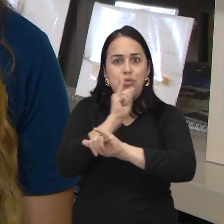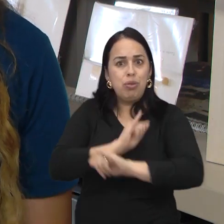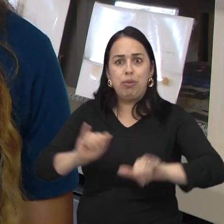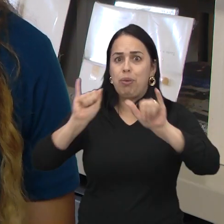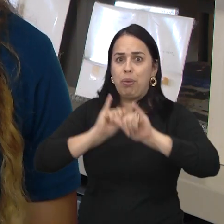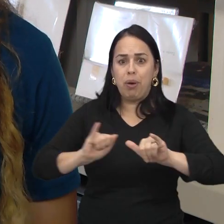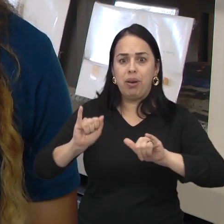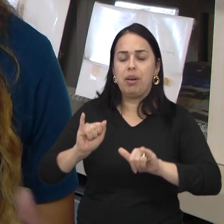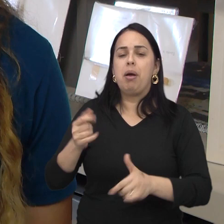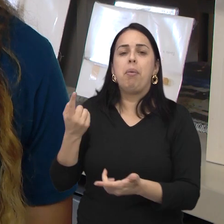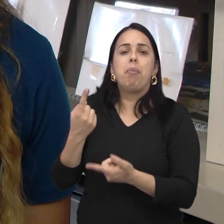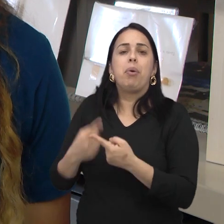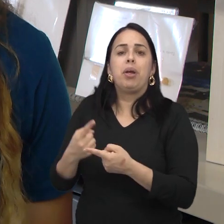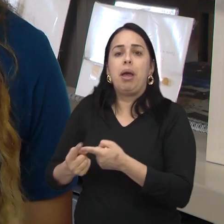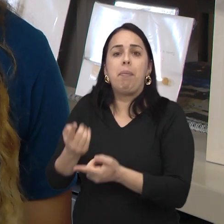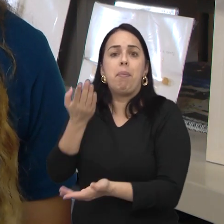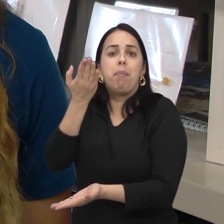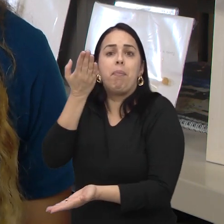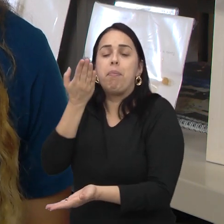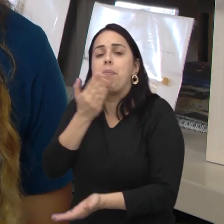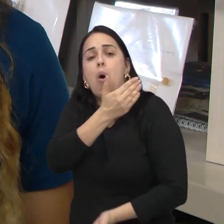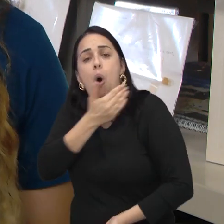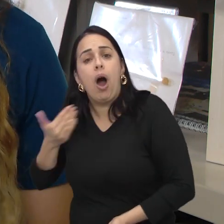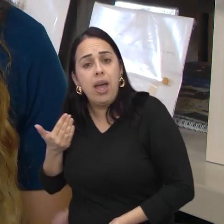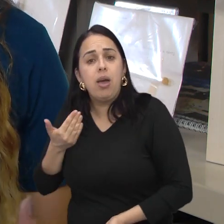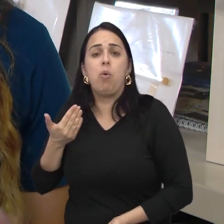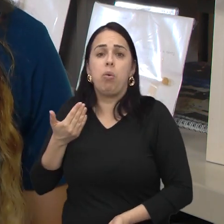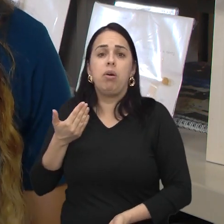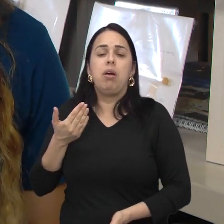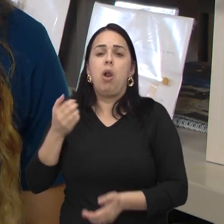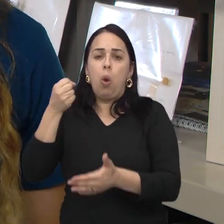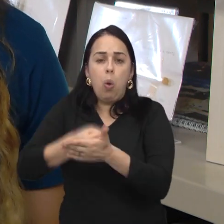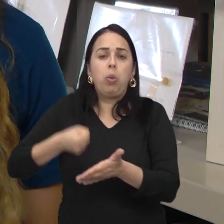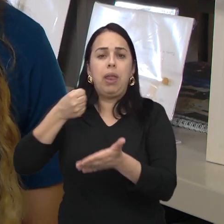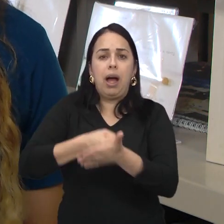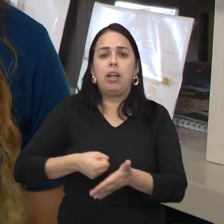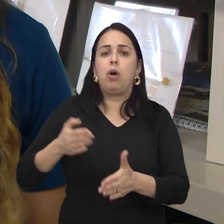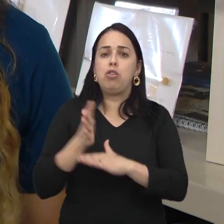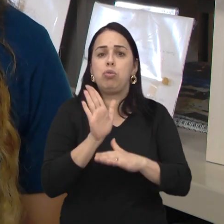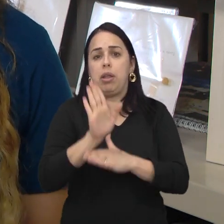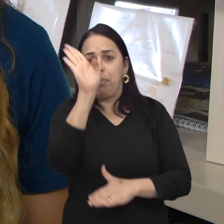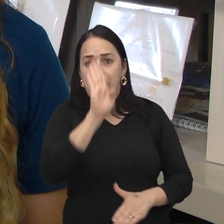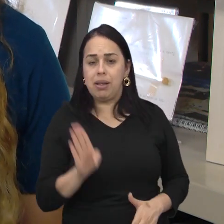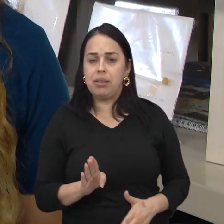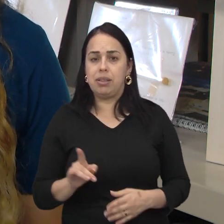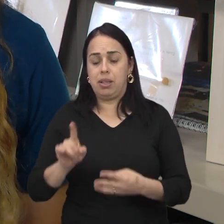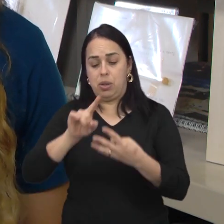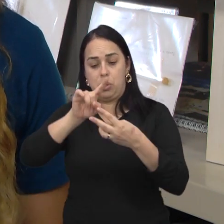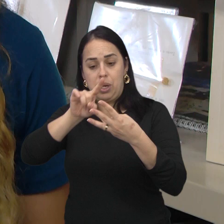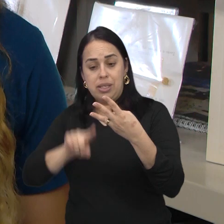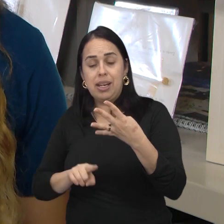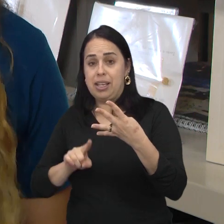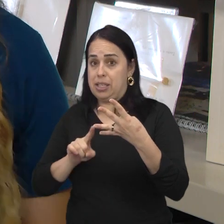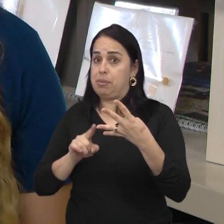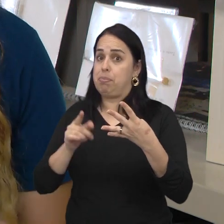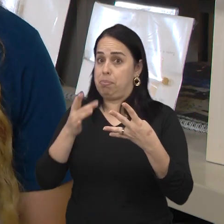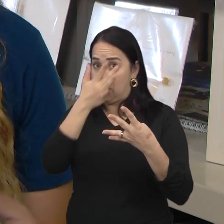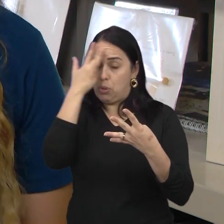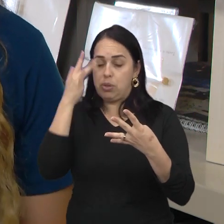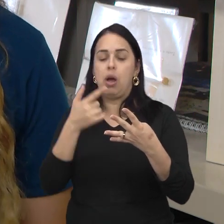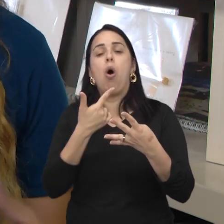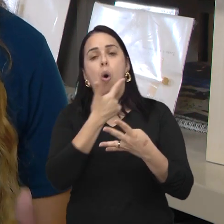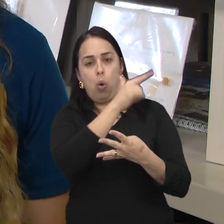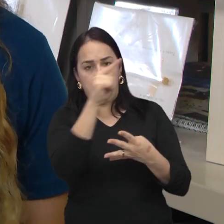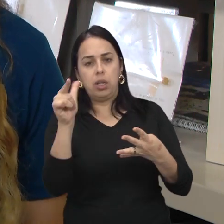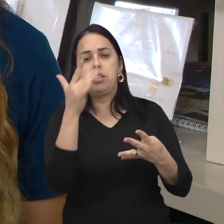assim, terem, vamos dizer, perdido a vida pelo país, não é? Então, o nome dele e dos outros 3 que faleceram junto com ele naquele momento, porque outros